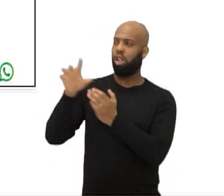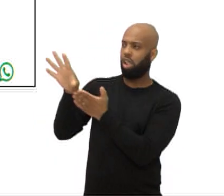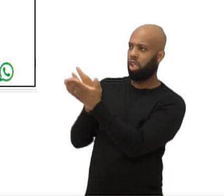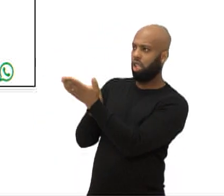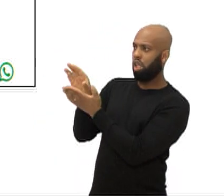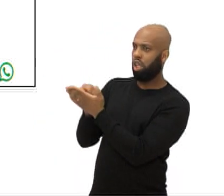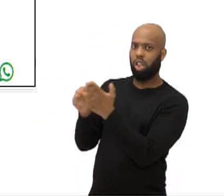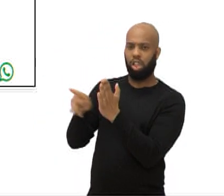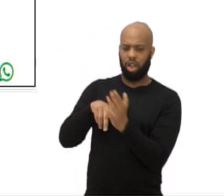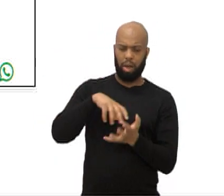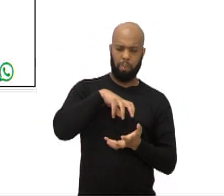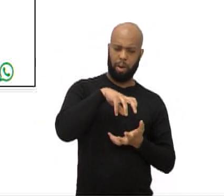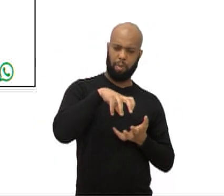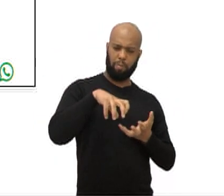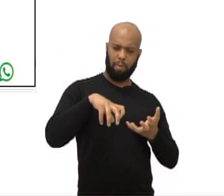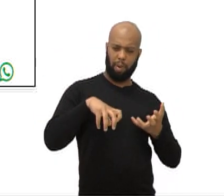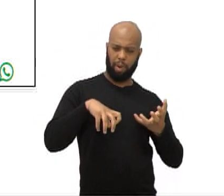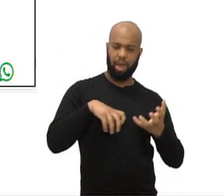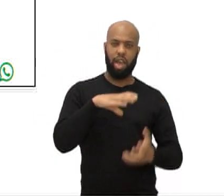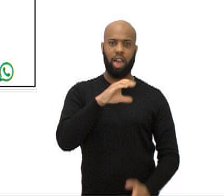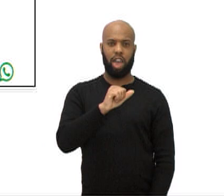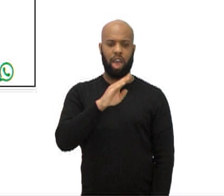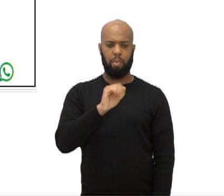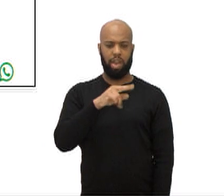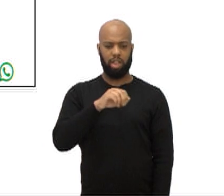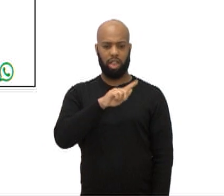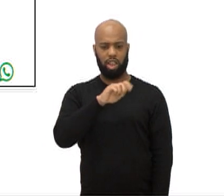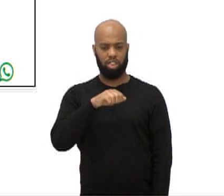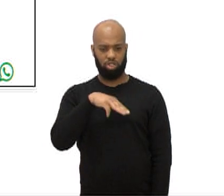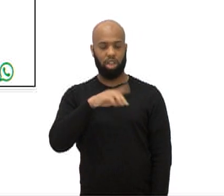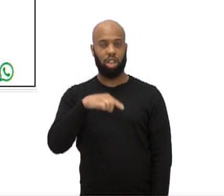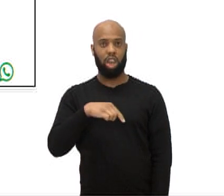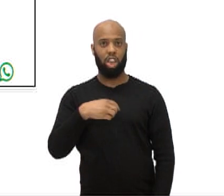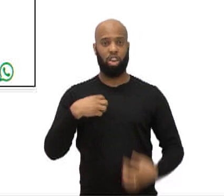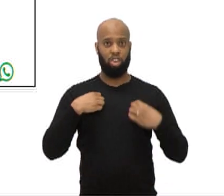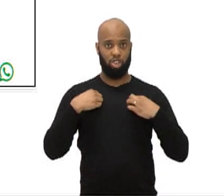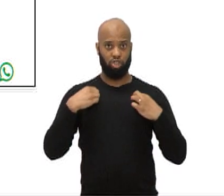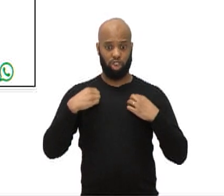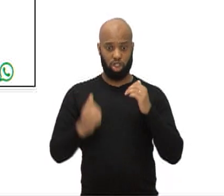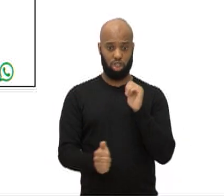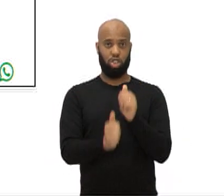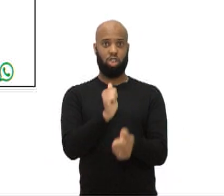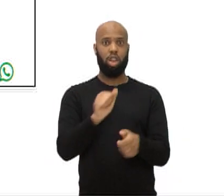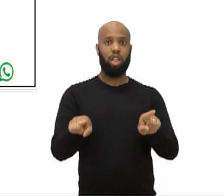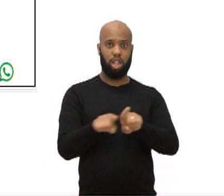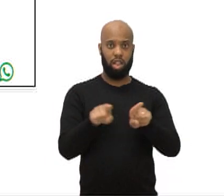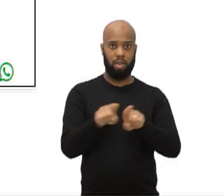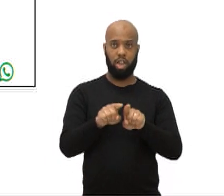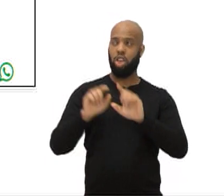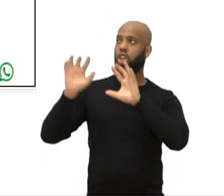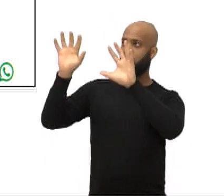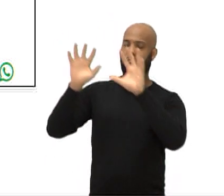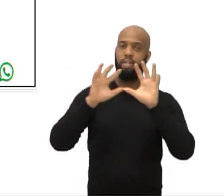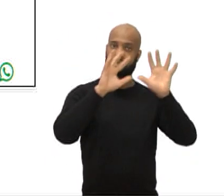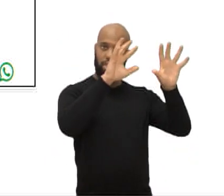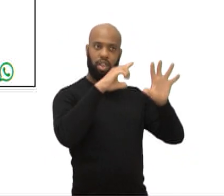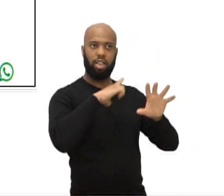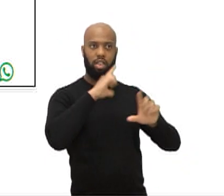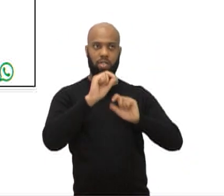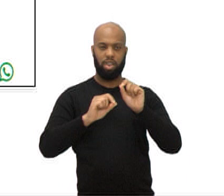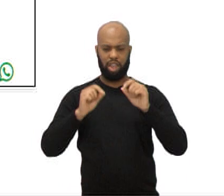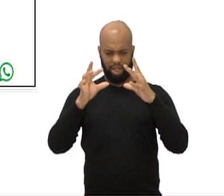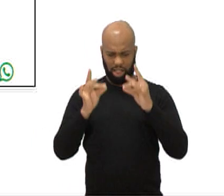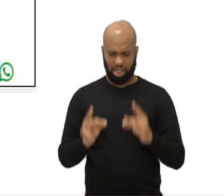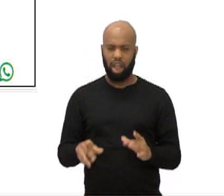da cabanagem. Nova coleção traz camisas de jogadores de linha e goleiros com detalhes marajoaras